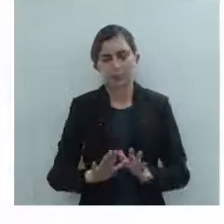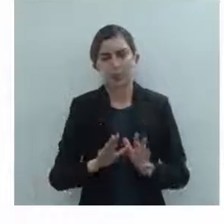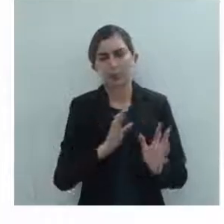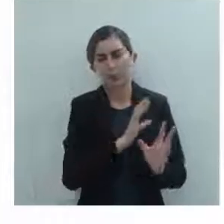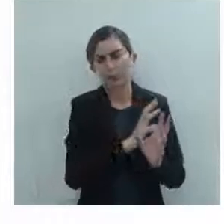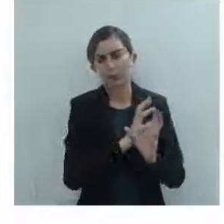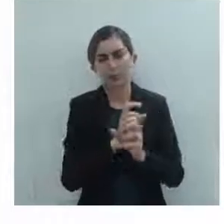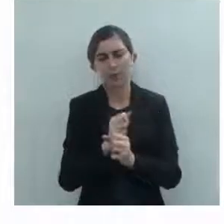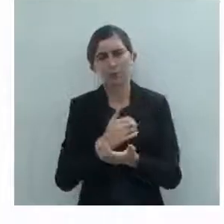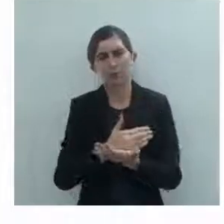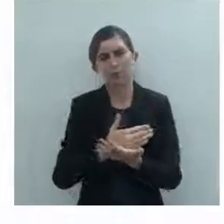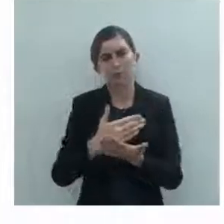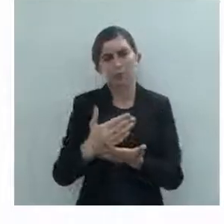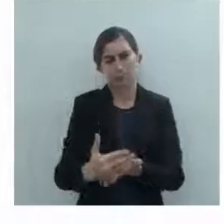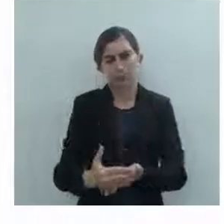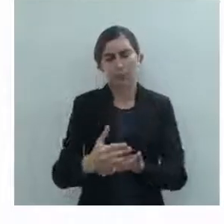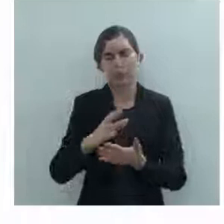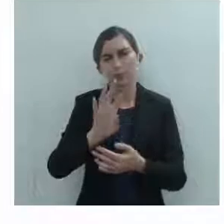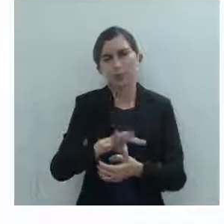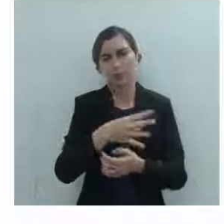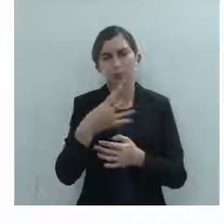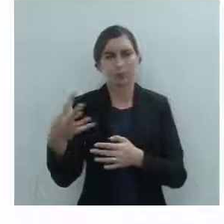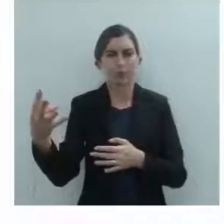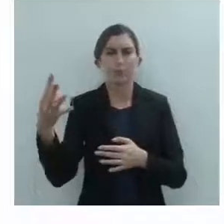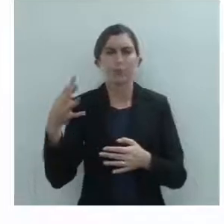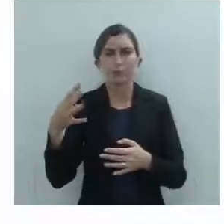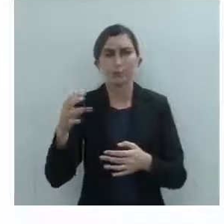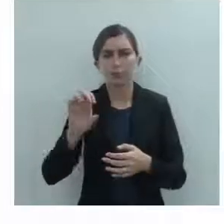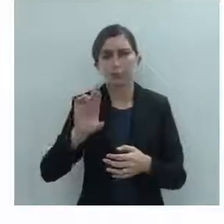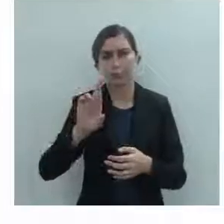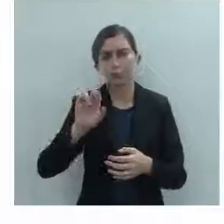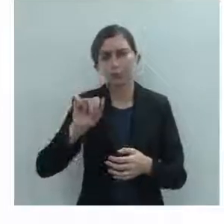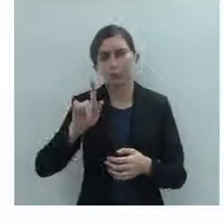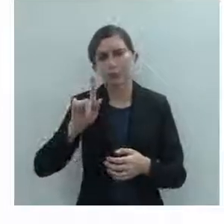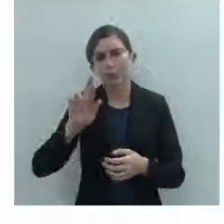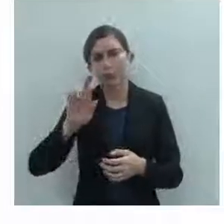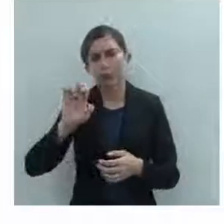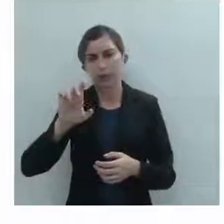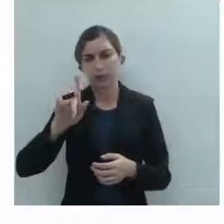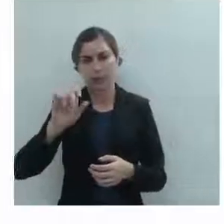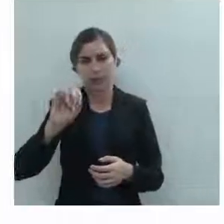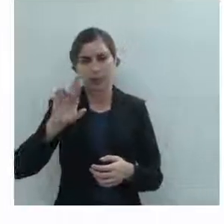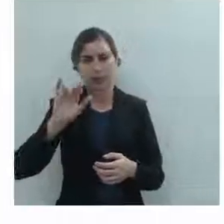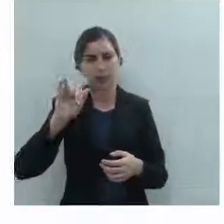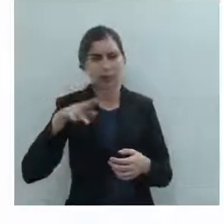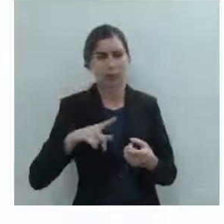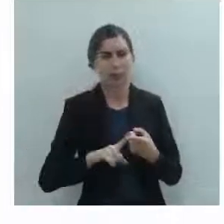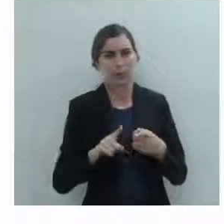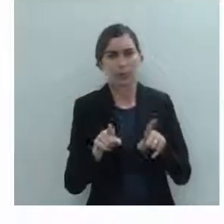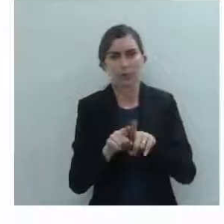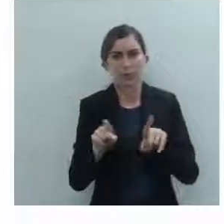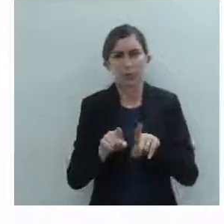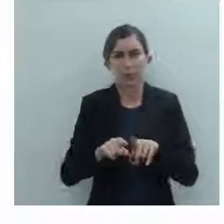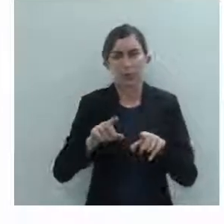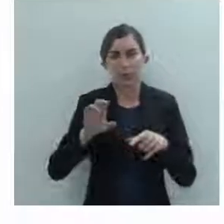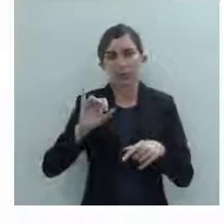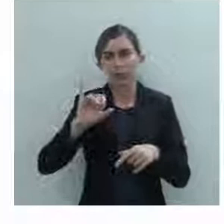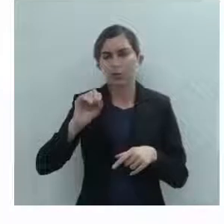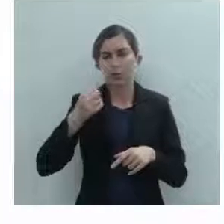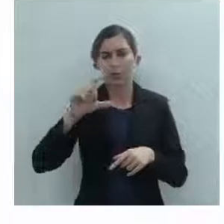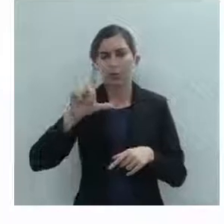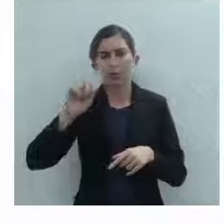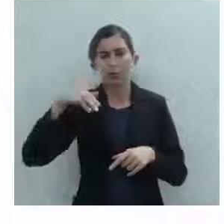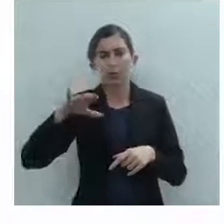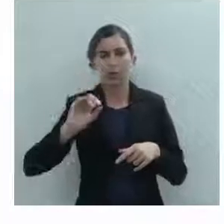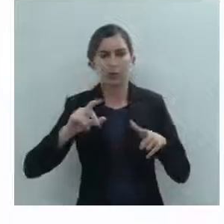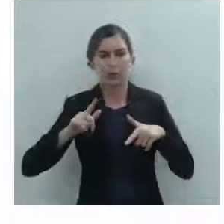teve início então o calendário Cristão gregoriano e o calendário islâmico que é contado a partir